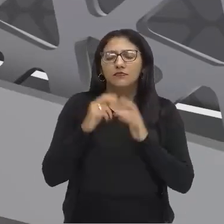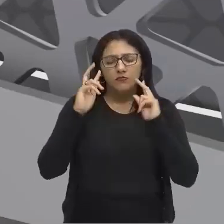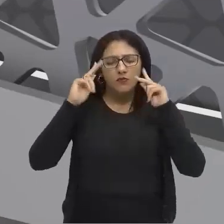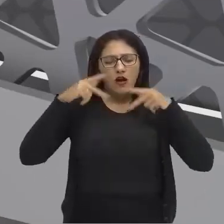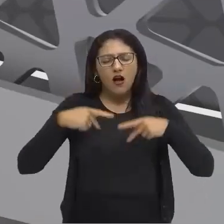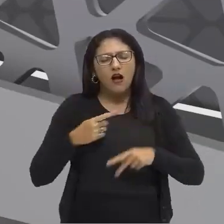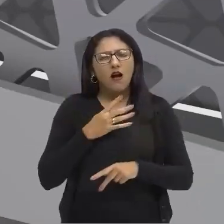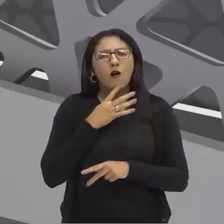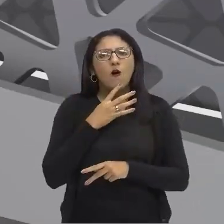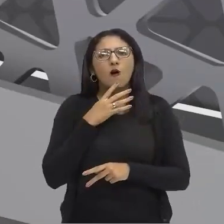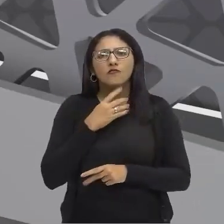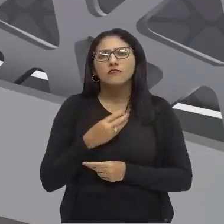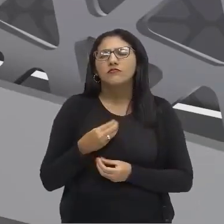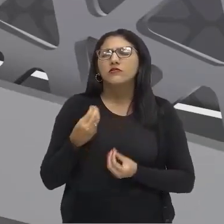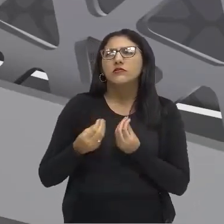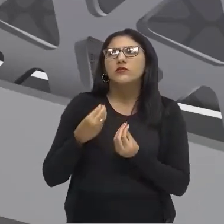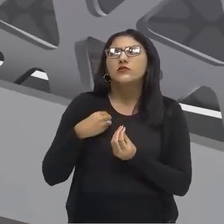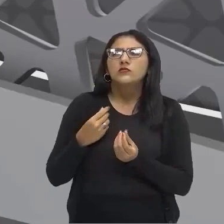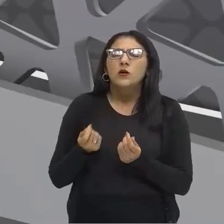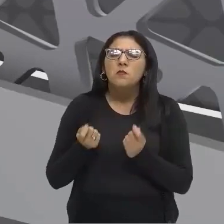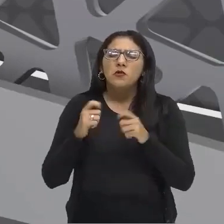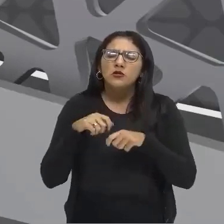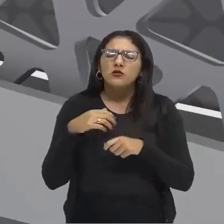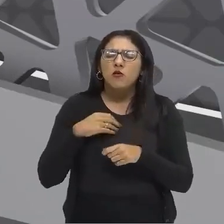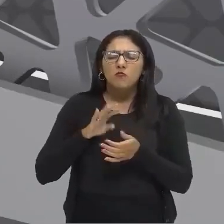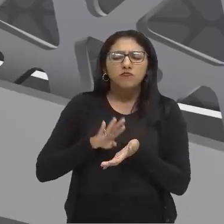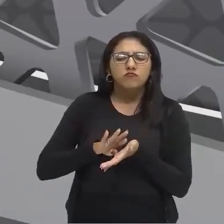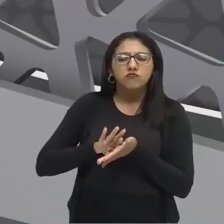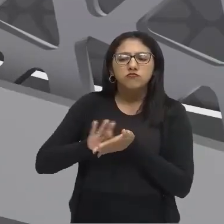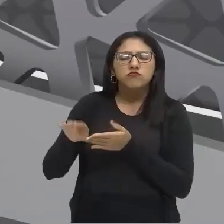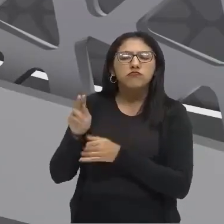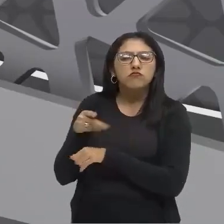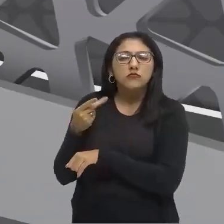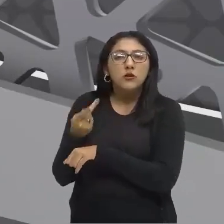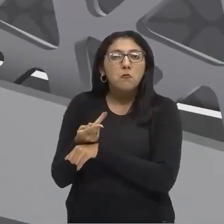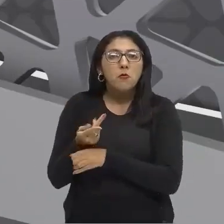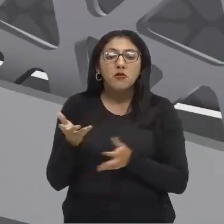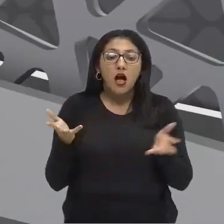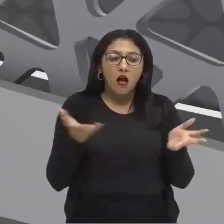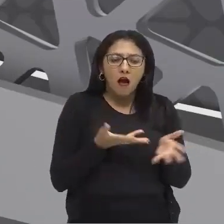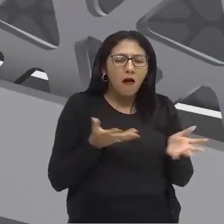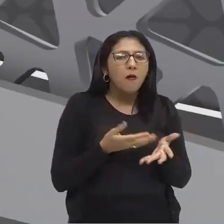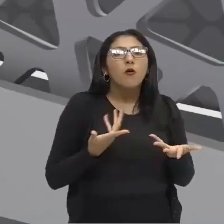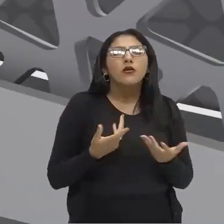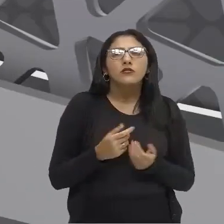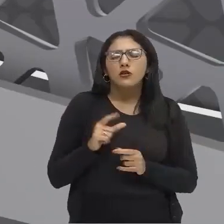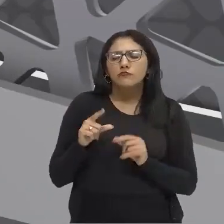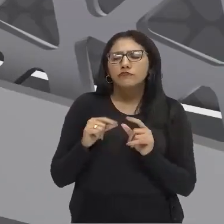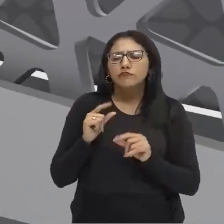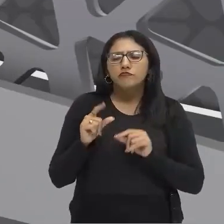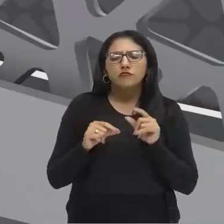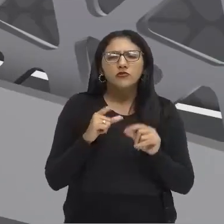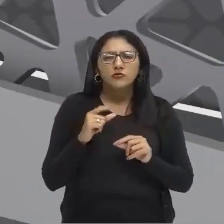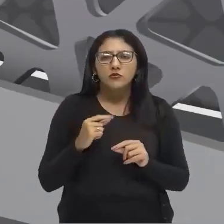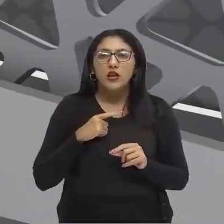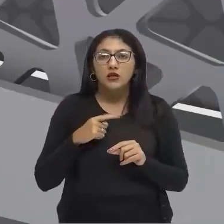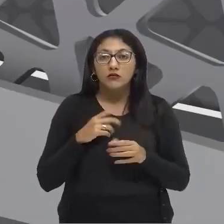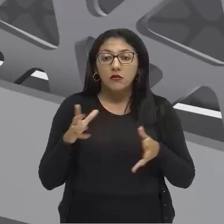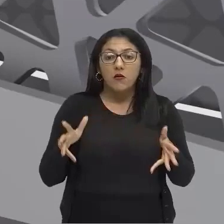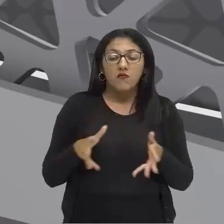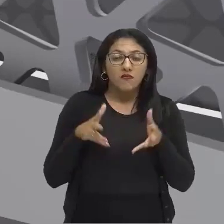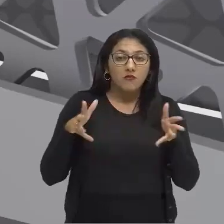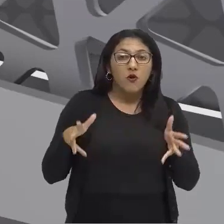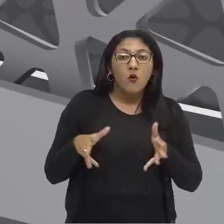autoconhecendo. O que eu posso deixar para depois, o que eu tenho que fazer agora? O que eu tenho que selecionar que está